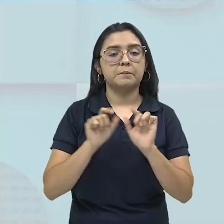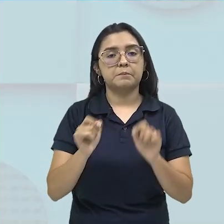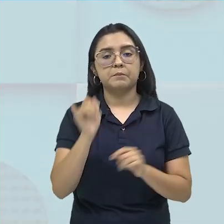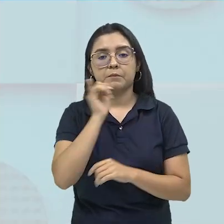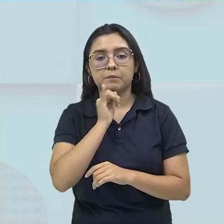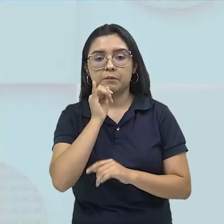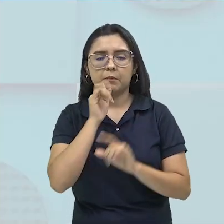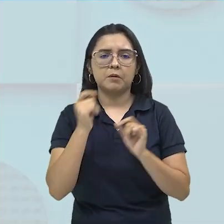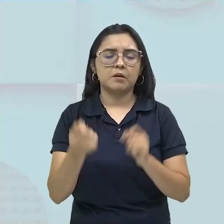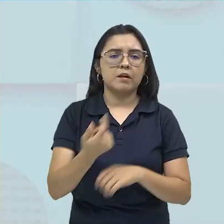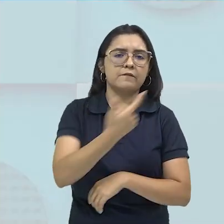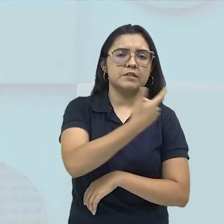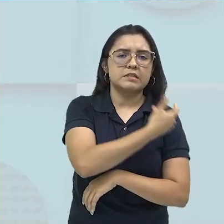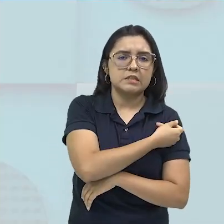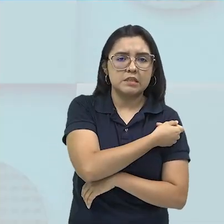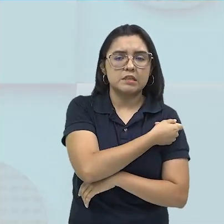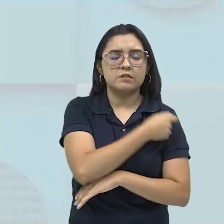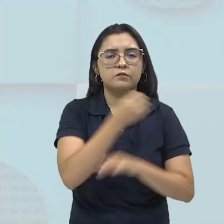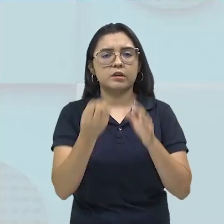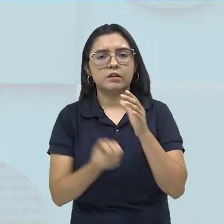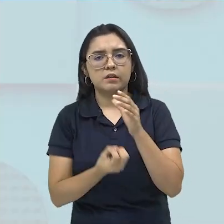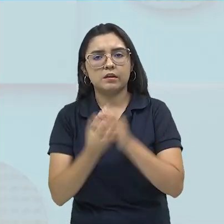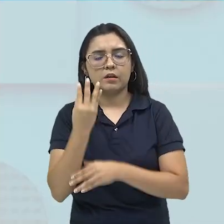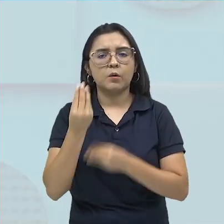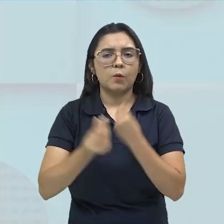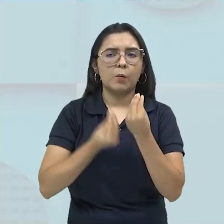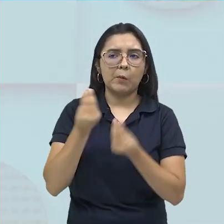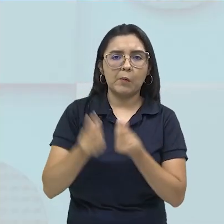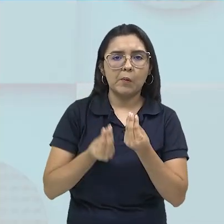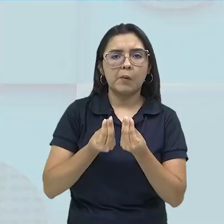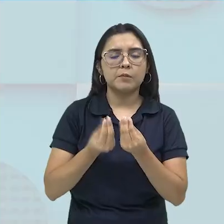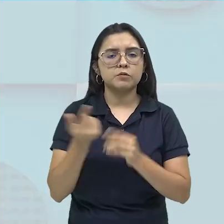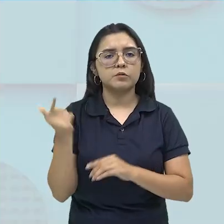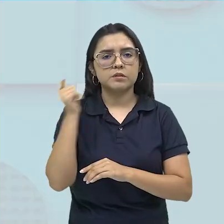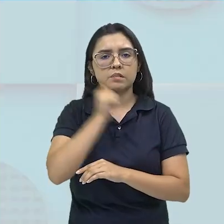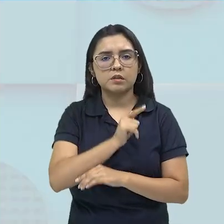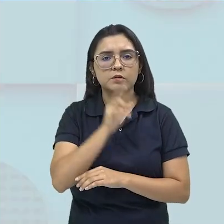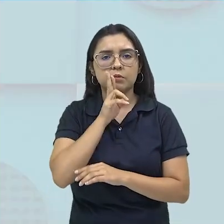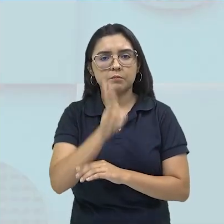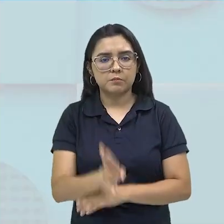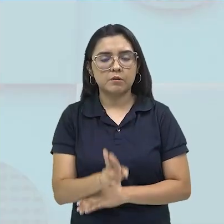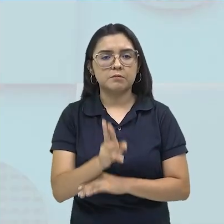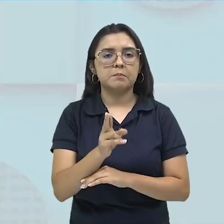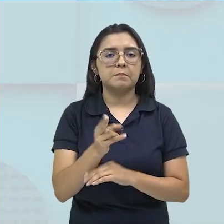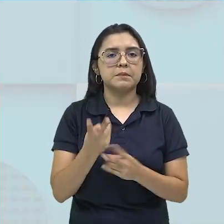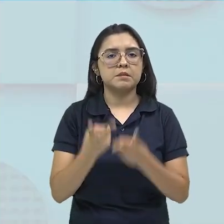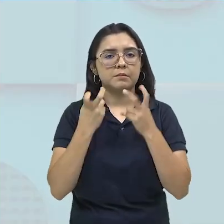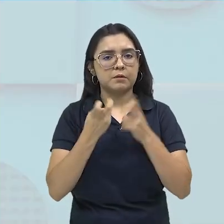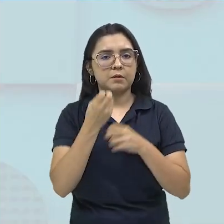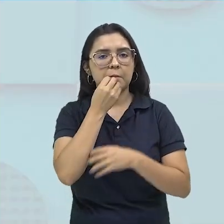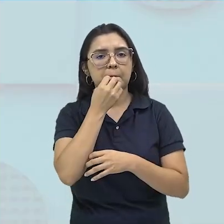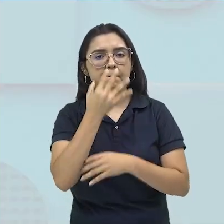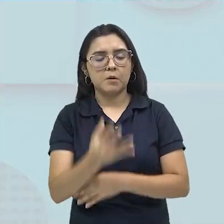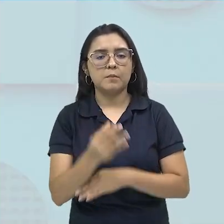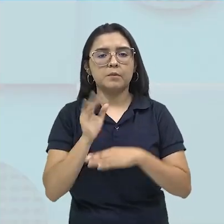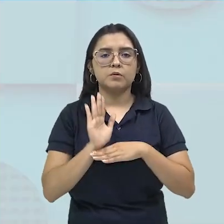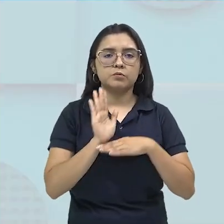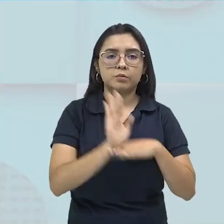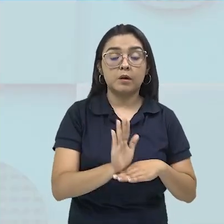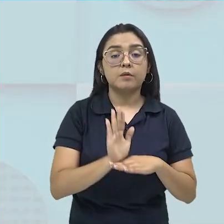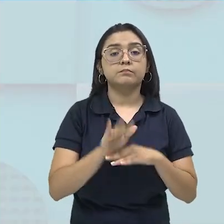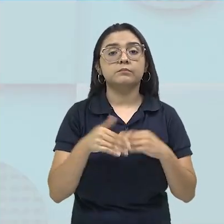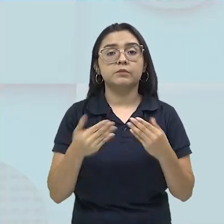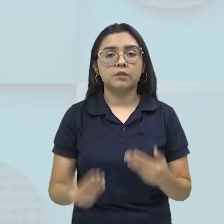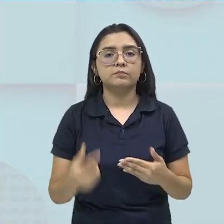repente a vacina, nossa, essa vacina foi criada, como é que eles chegaram a esse resultado e viu que ia ser bom para determinada doença?